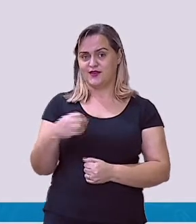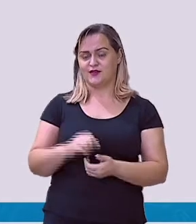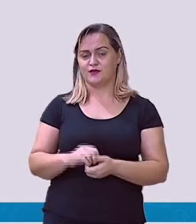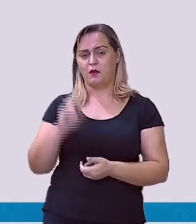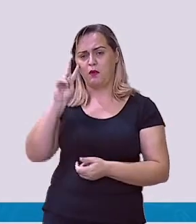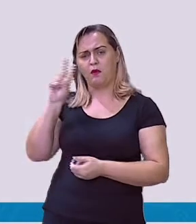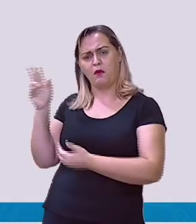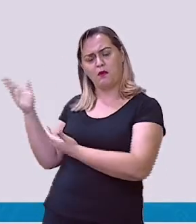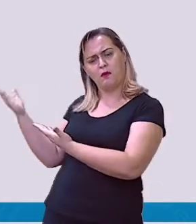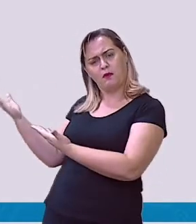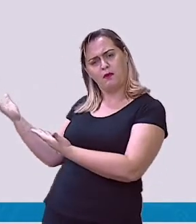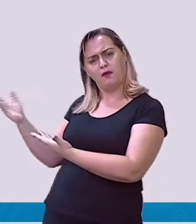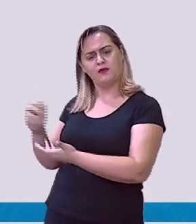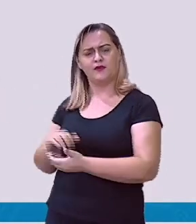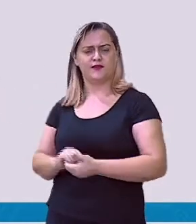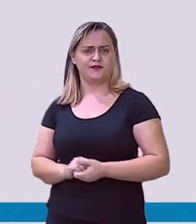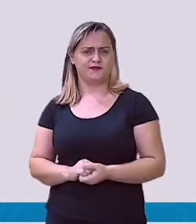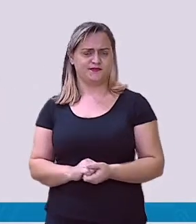bem.